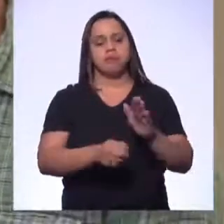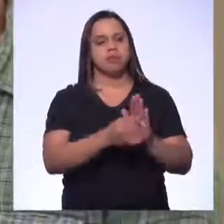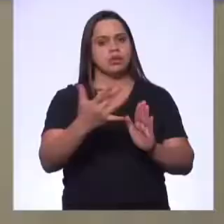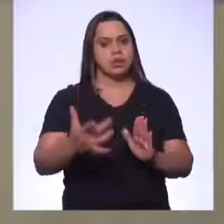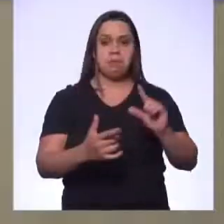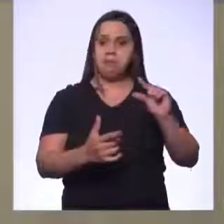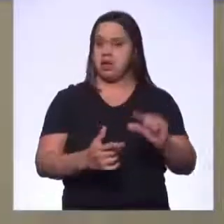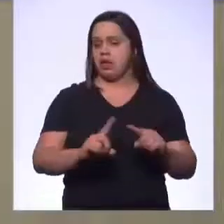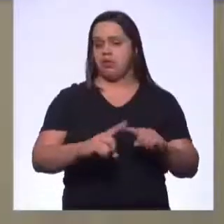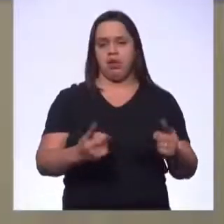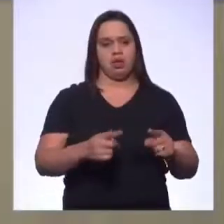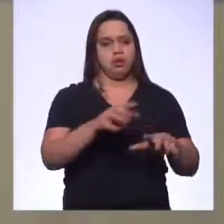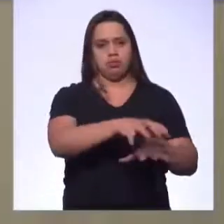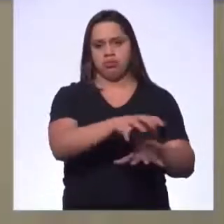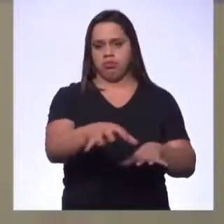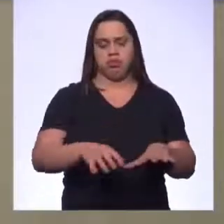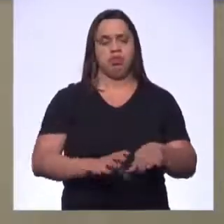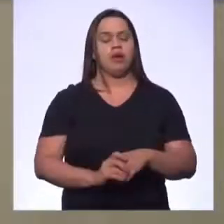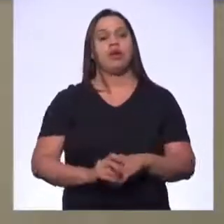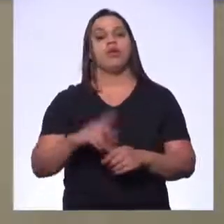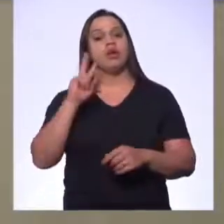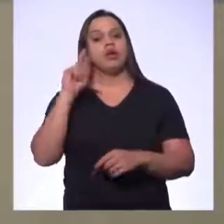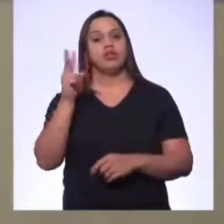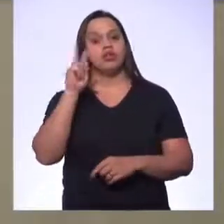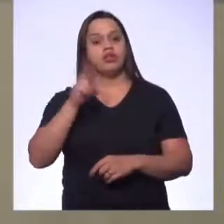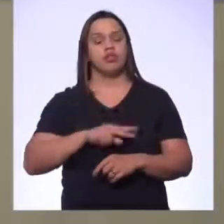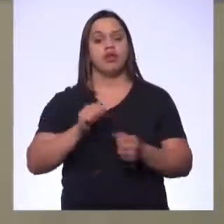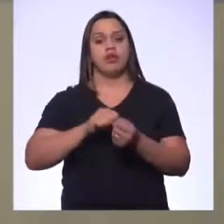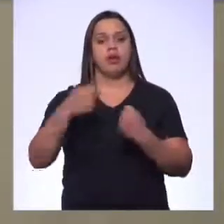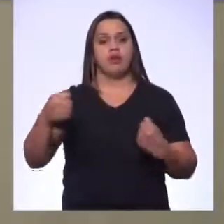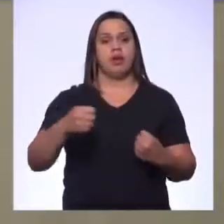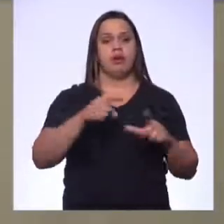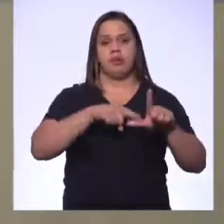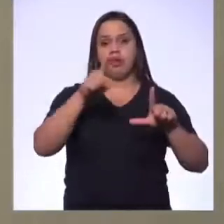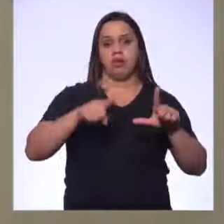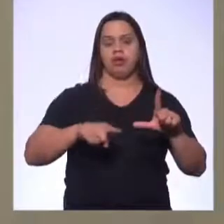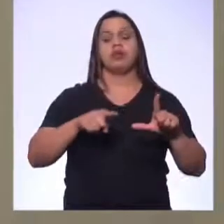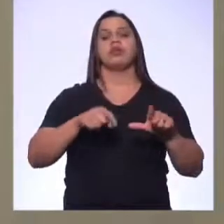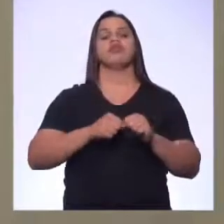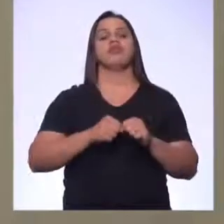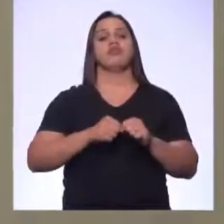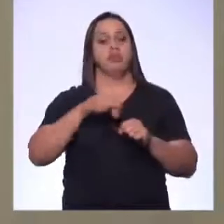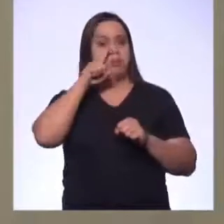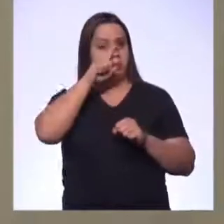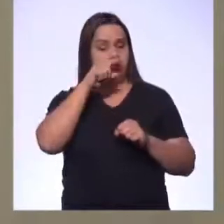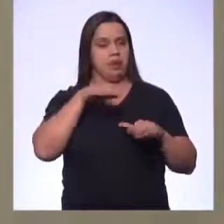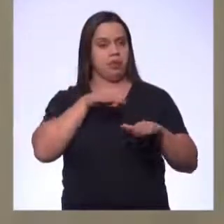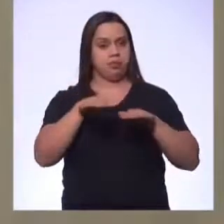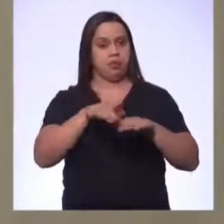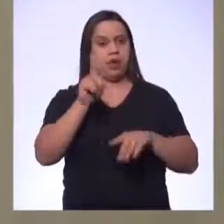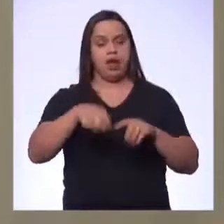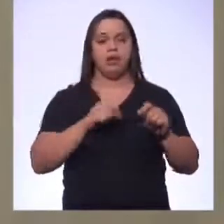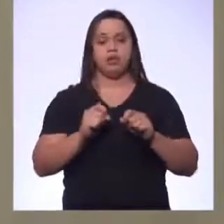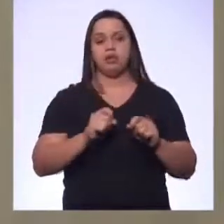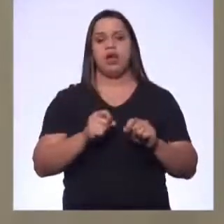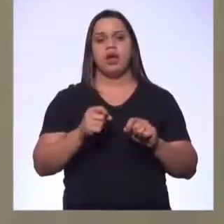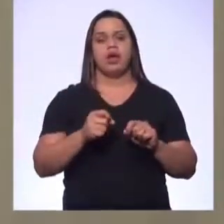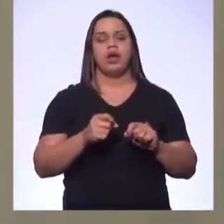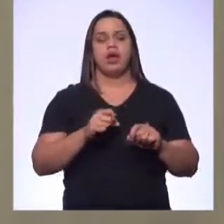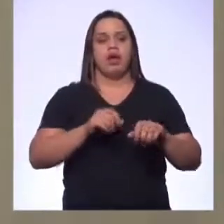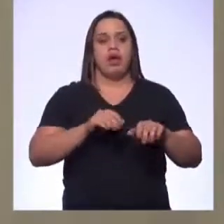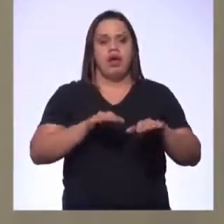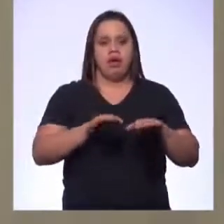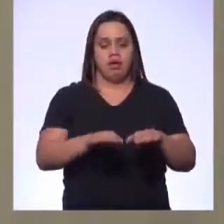de tremor. O que a gente mede no mapa de ameaça sísmica é a aceleração do chão, que tem um